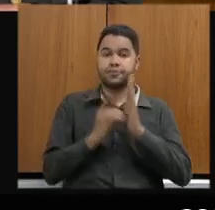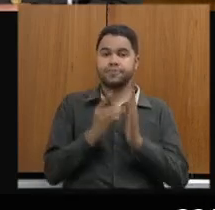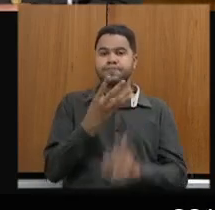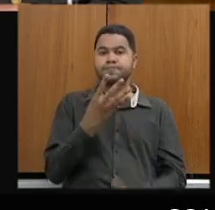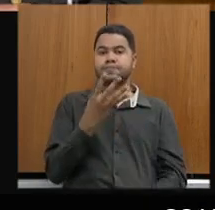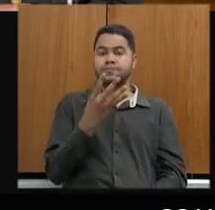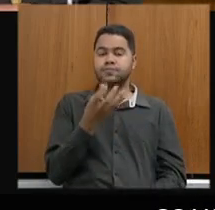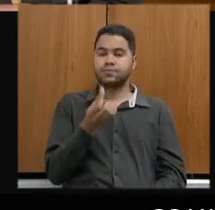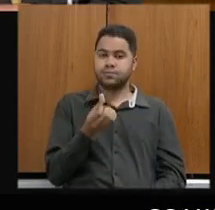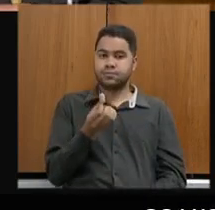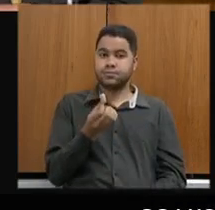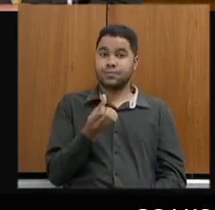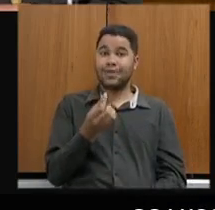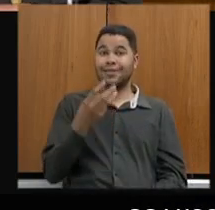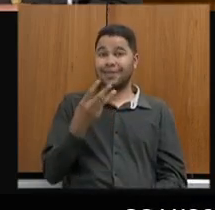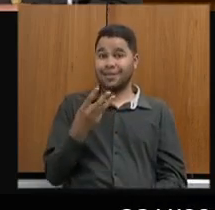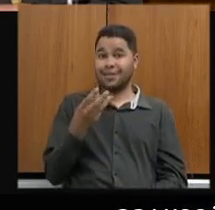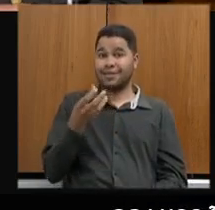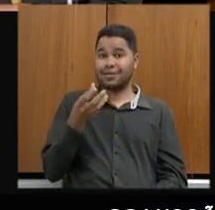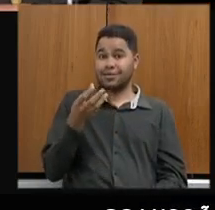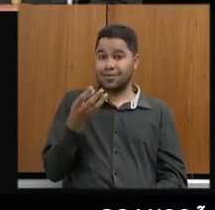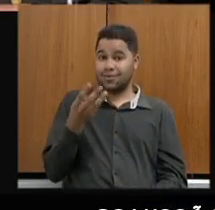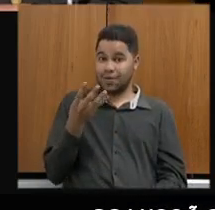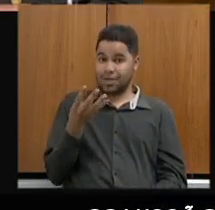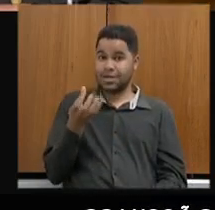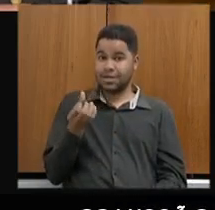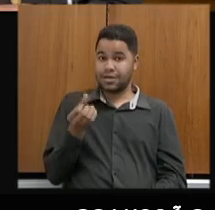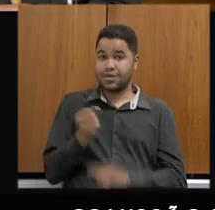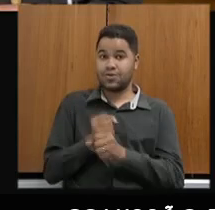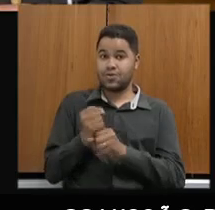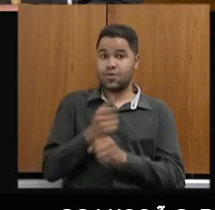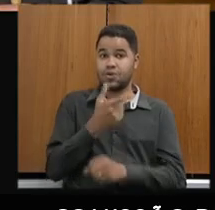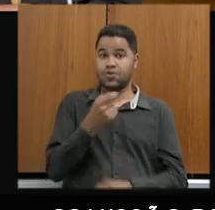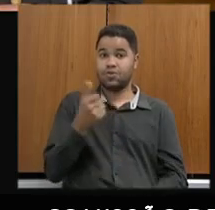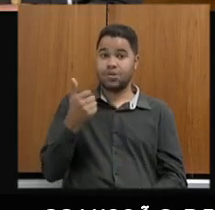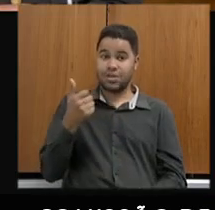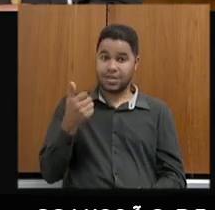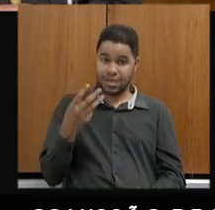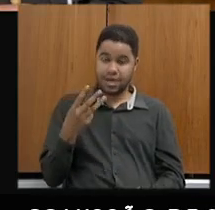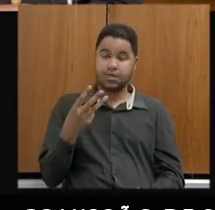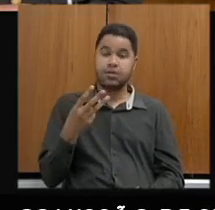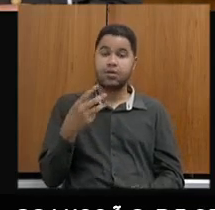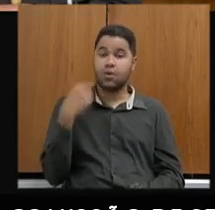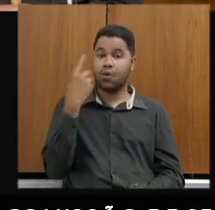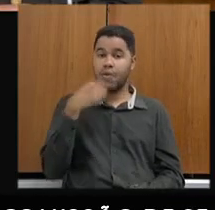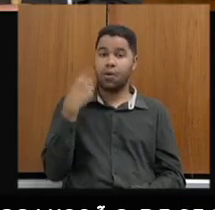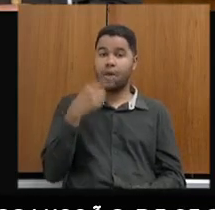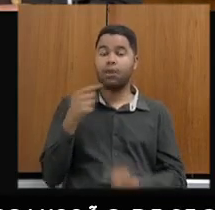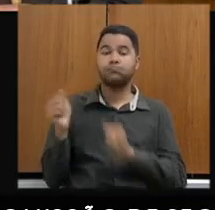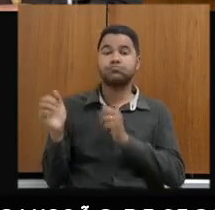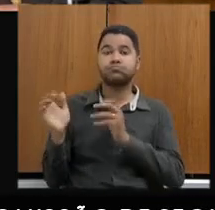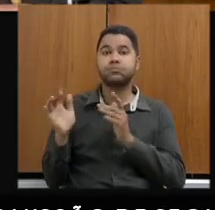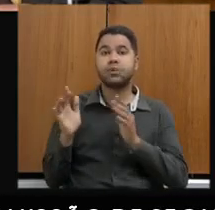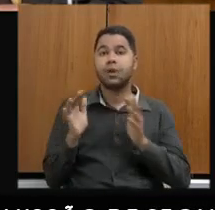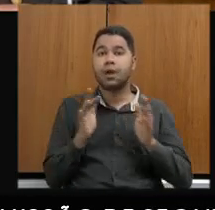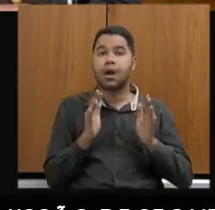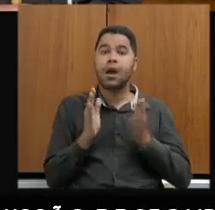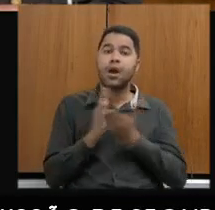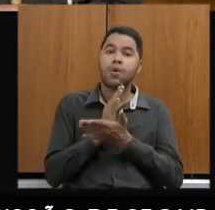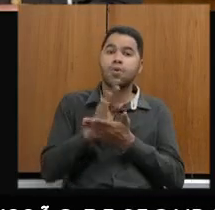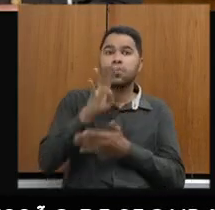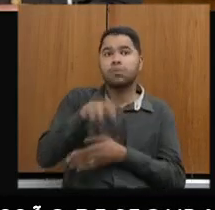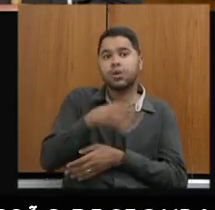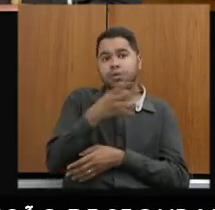46 346/2013 que dispõe a jornada o corpo de bombeiros tem algumas